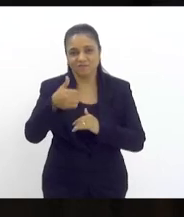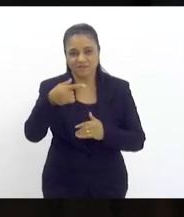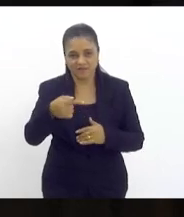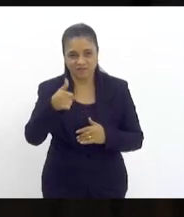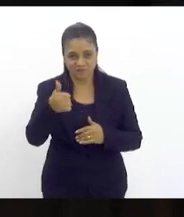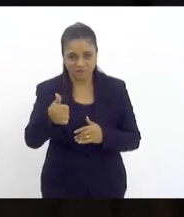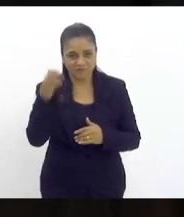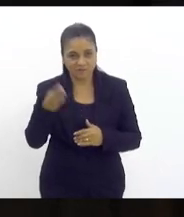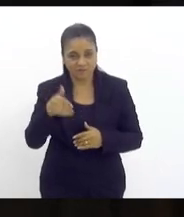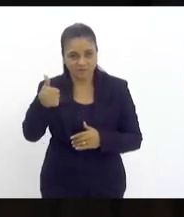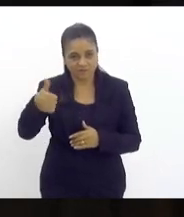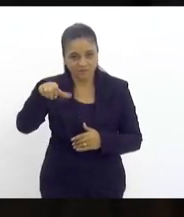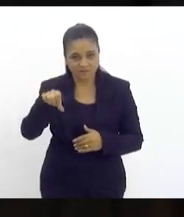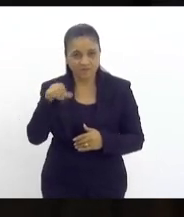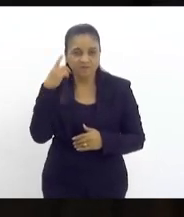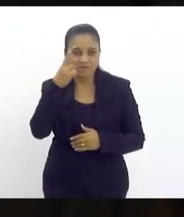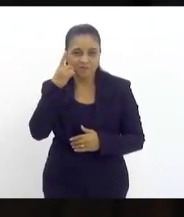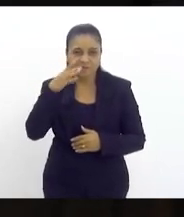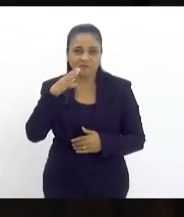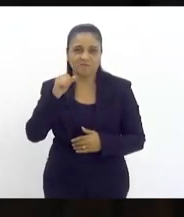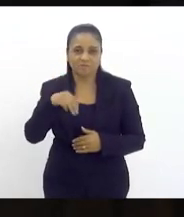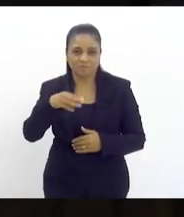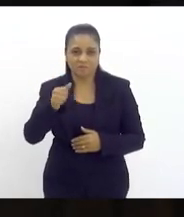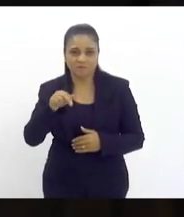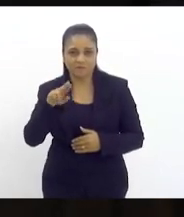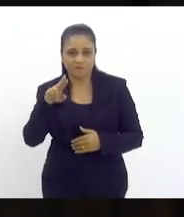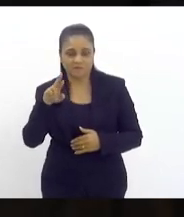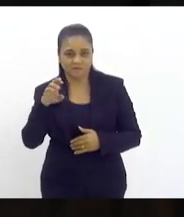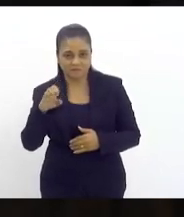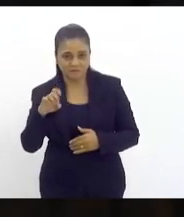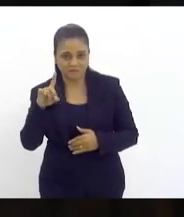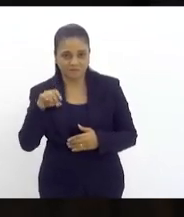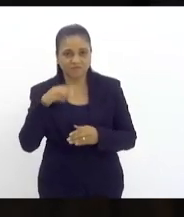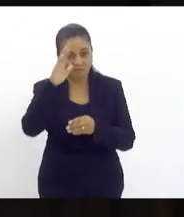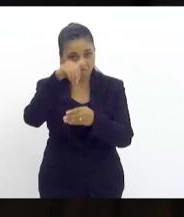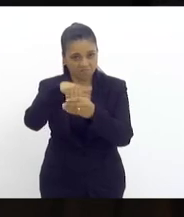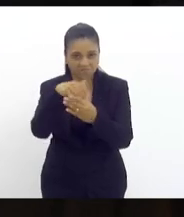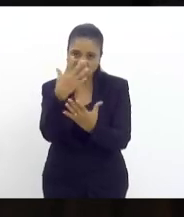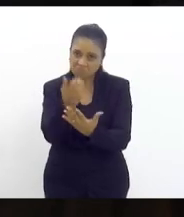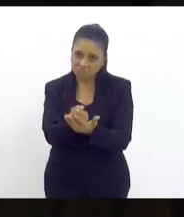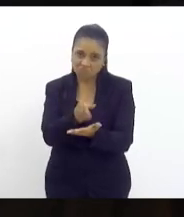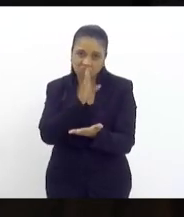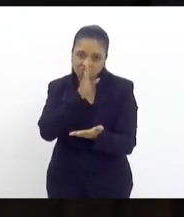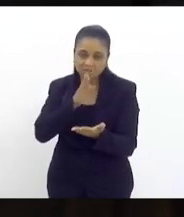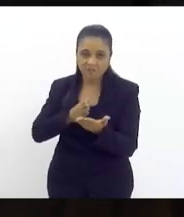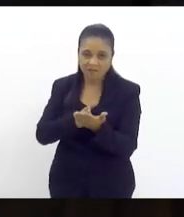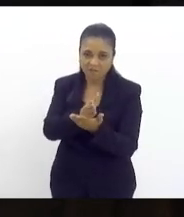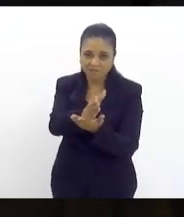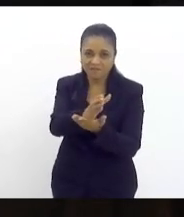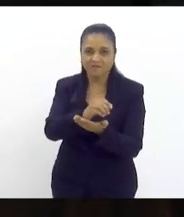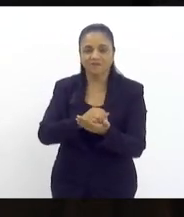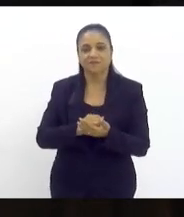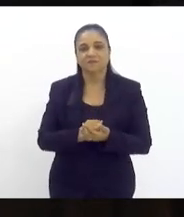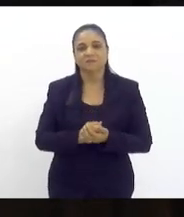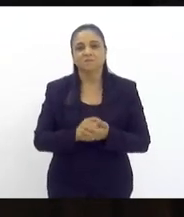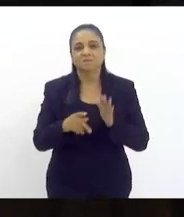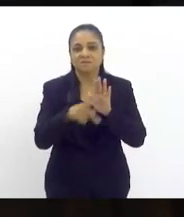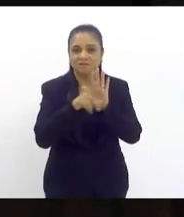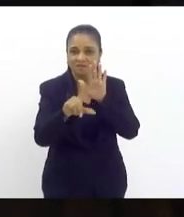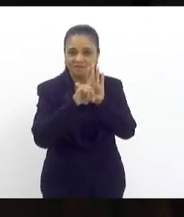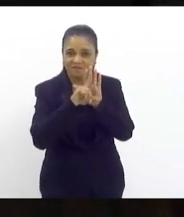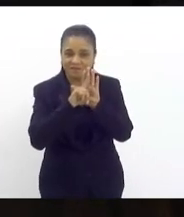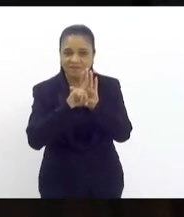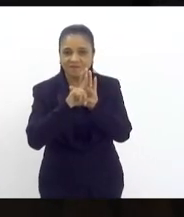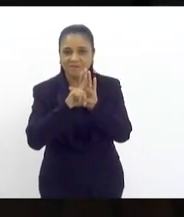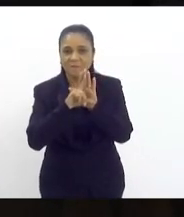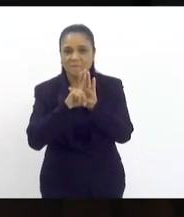171 de 2019, deputado Carlos Macedo. Em votação, os senhores que aprovam permaneçam como estão, aprovado.